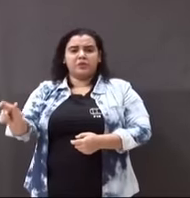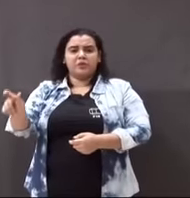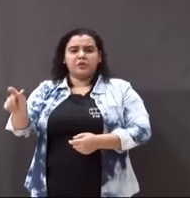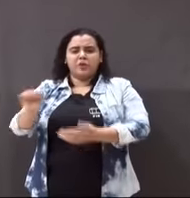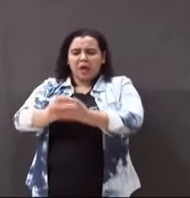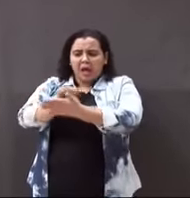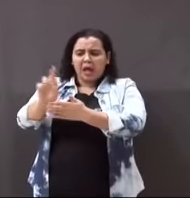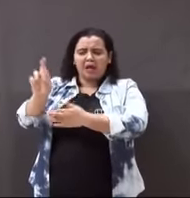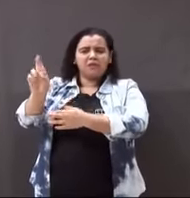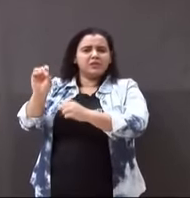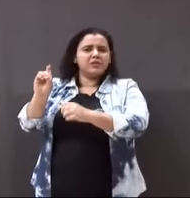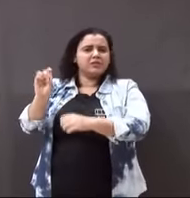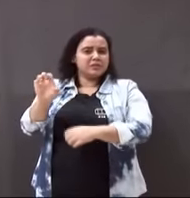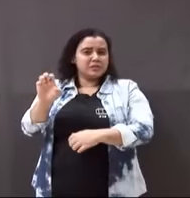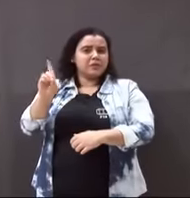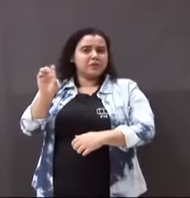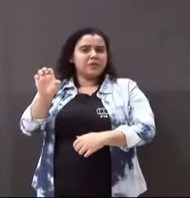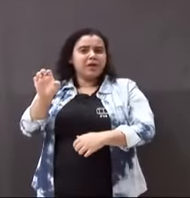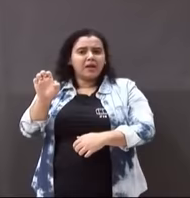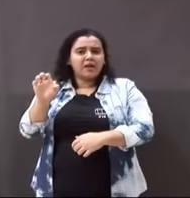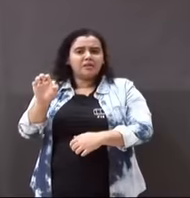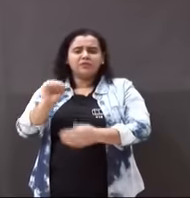Mas espera aí, como é que eu faço para achar ela?